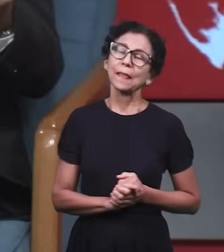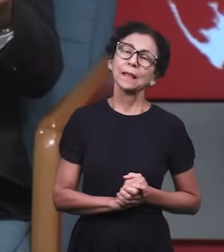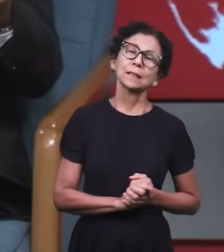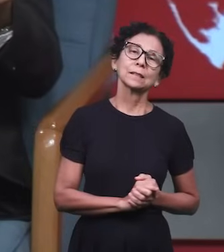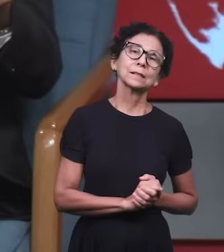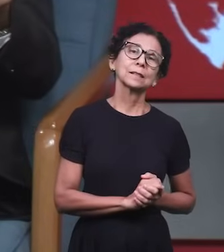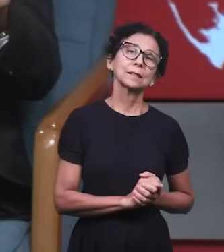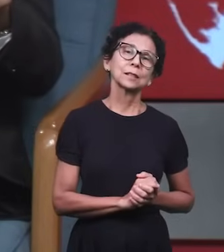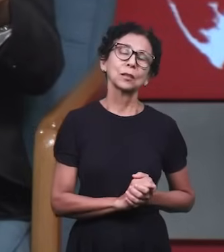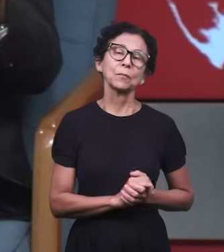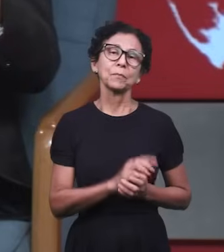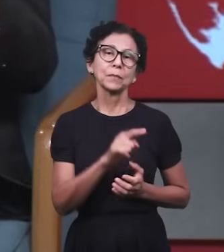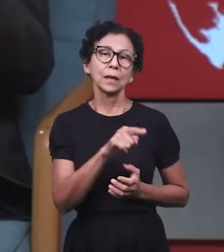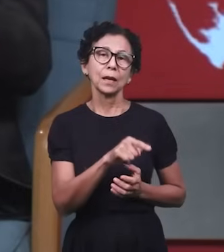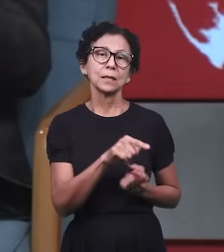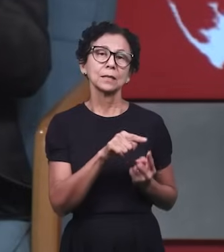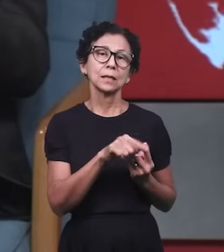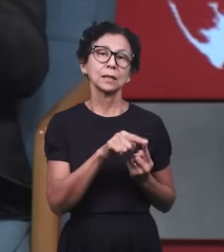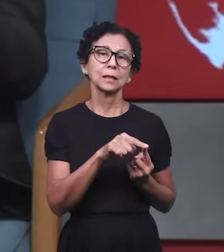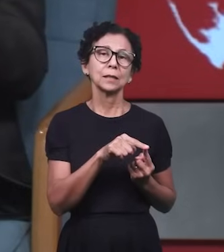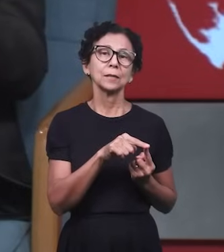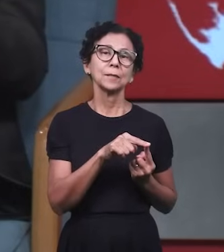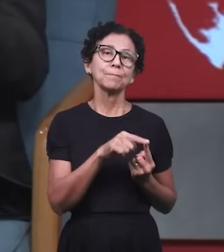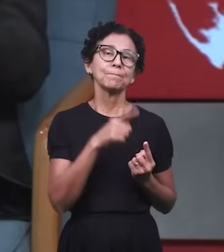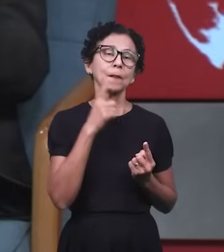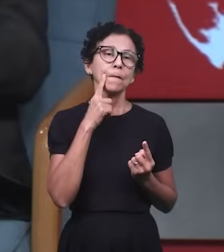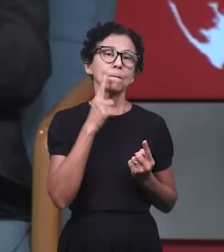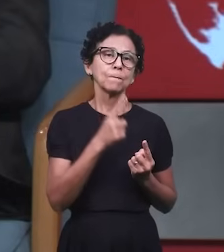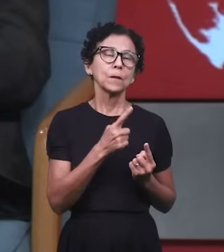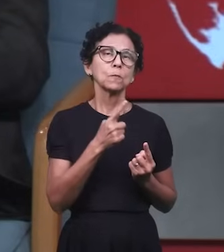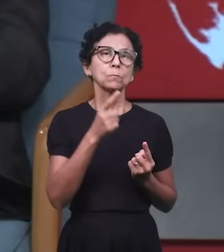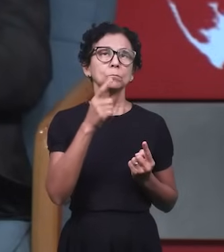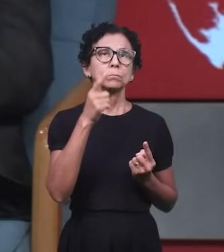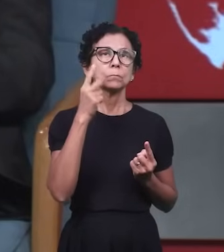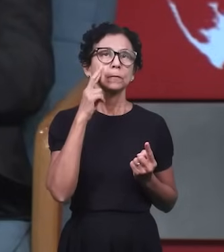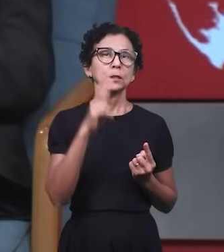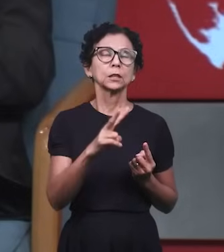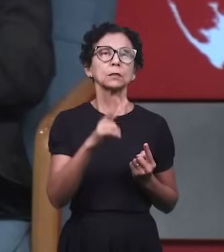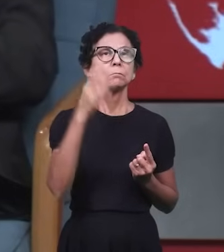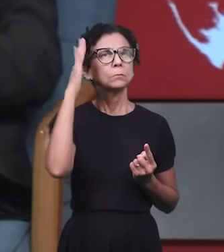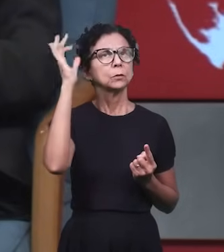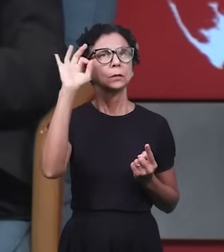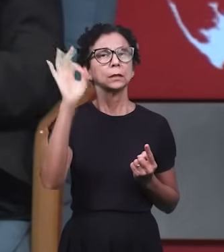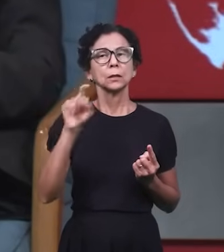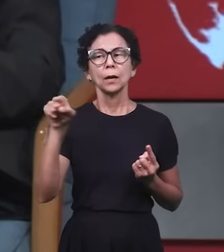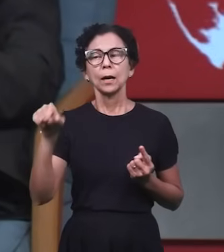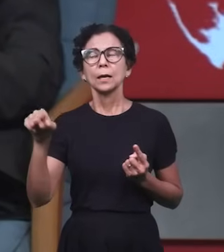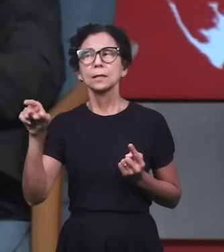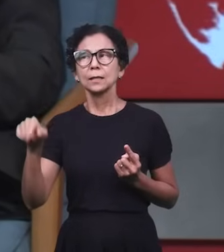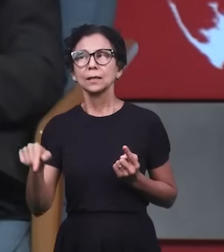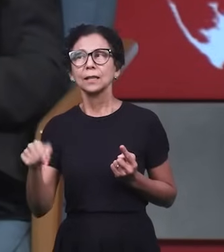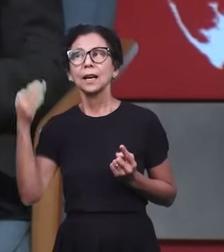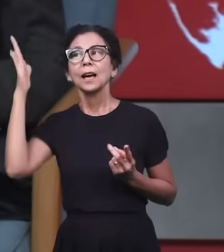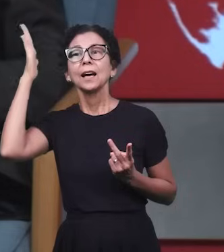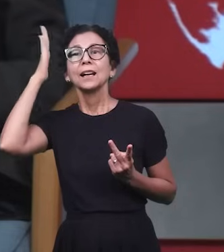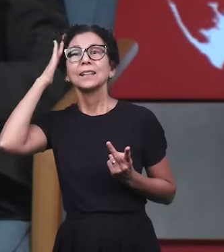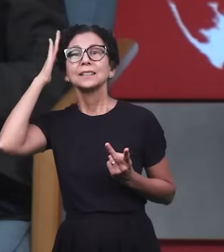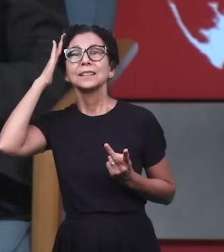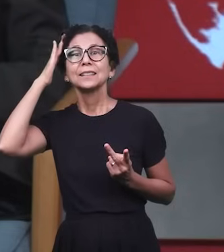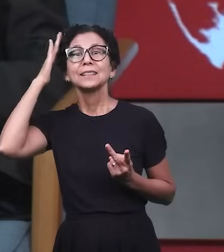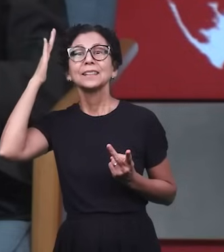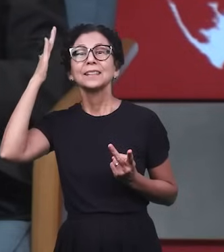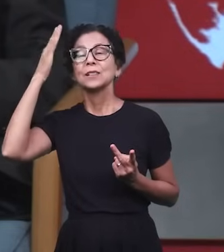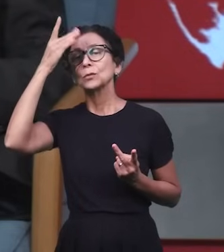irmão viu e não entendeu, mas o outro foi usado na sabedoria para interpretar. Por que o Espírito Santo faz isso? Para